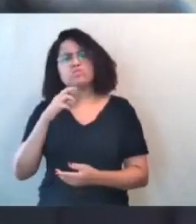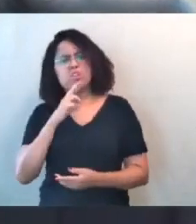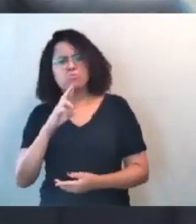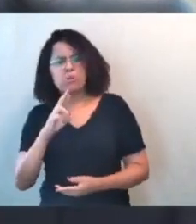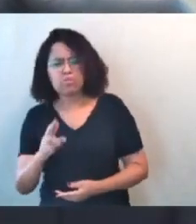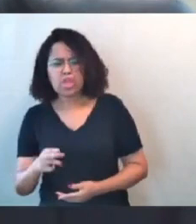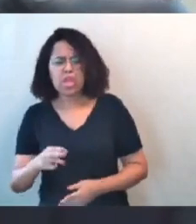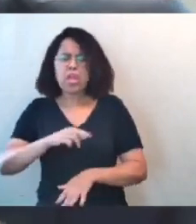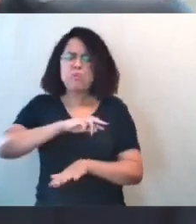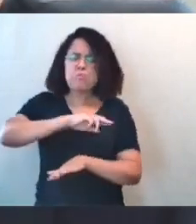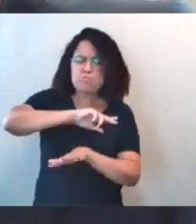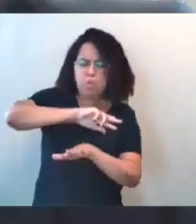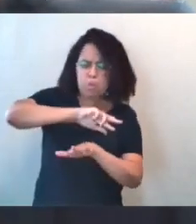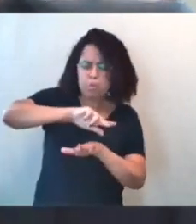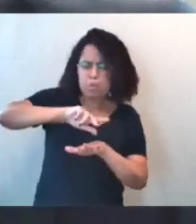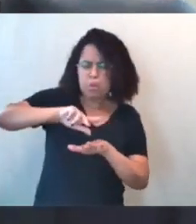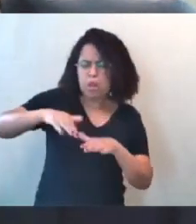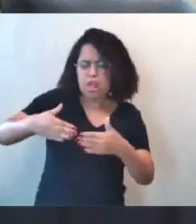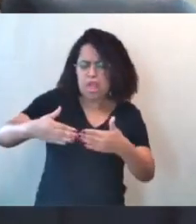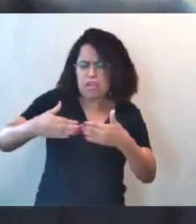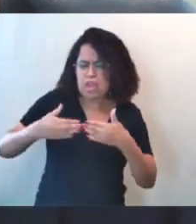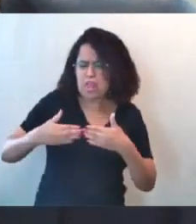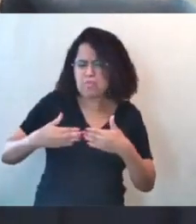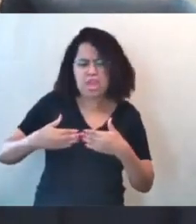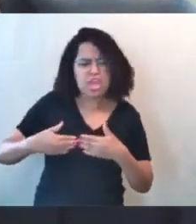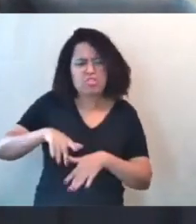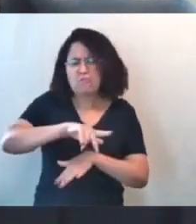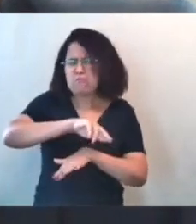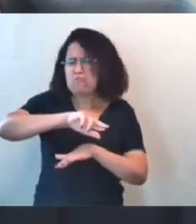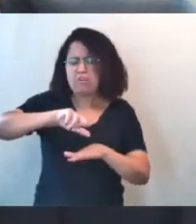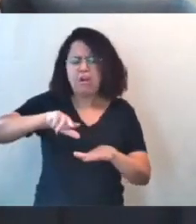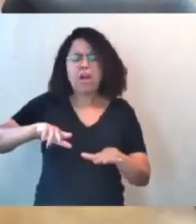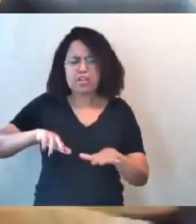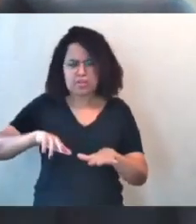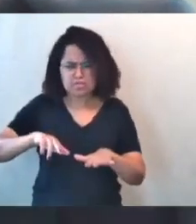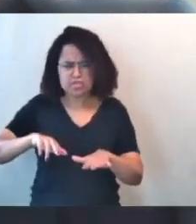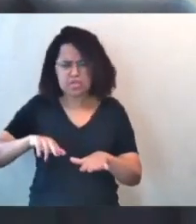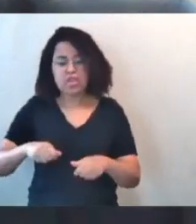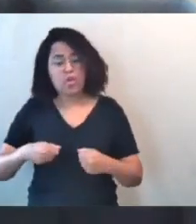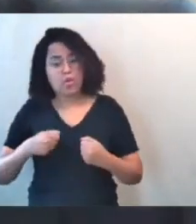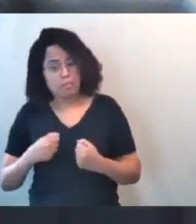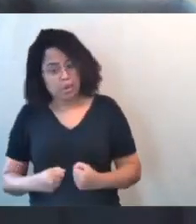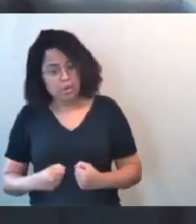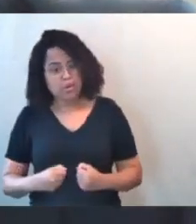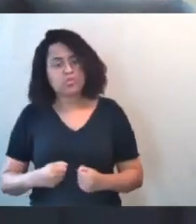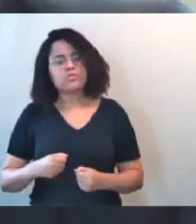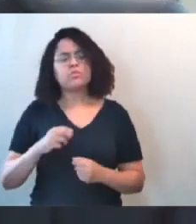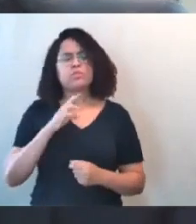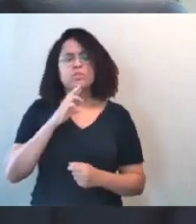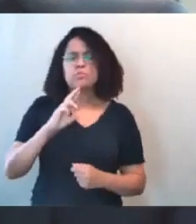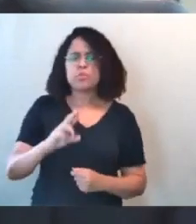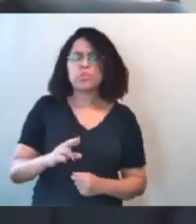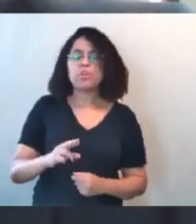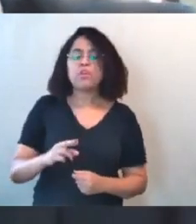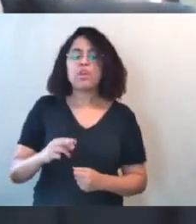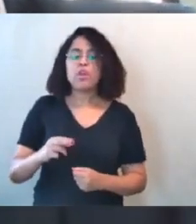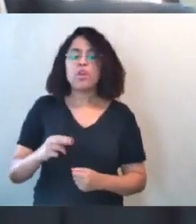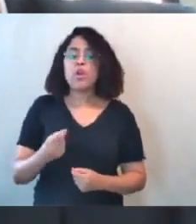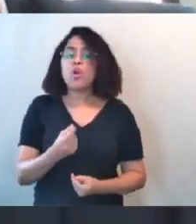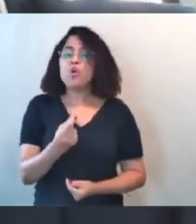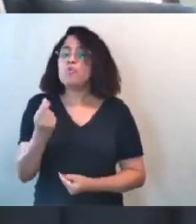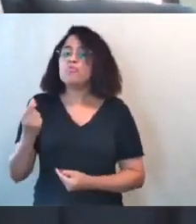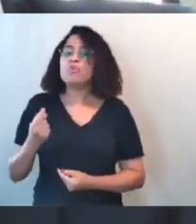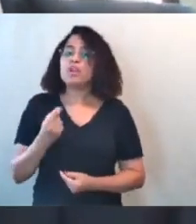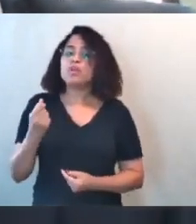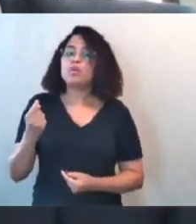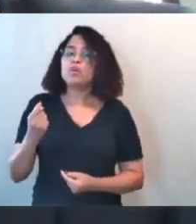diversos. Se a senhora me permitir, eu posso responder o valor atualizado, que ele muda todo mês. Pode ser.